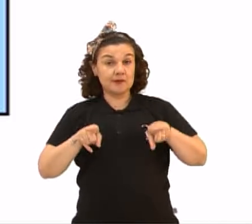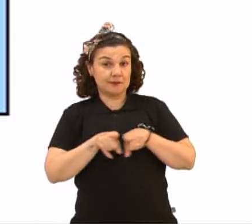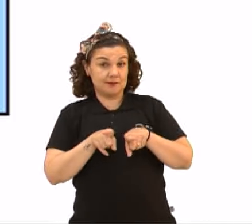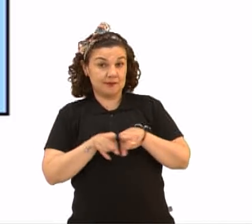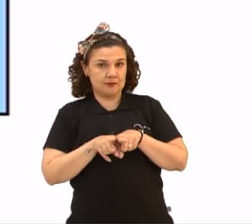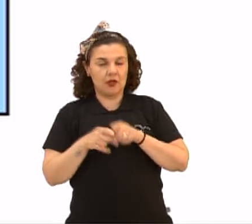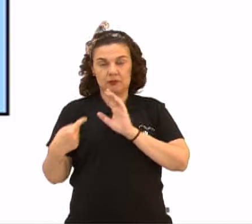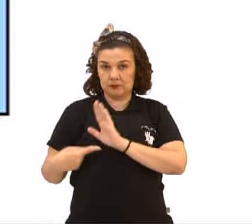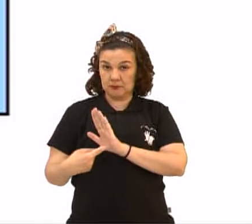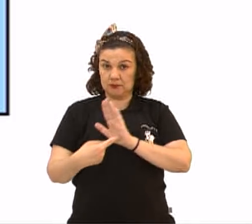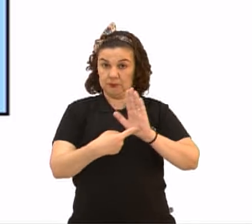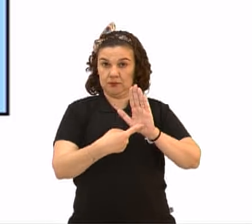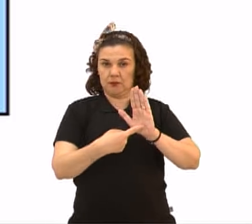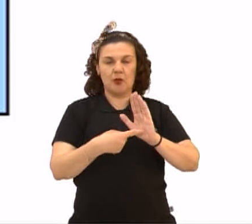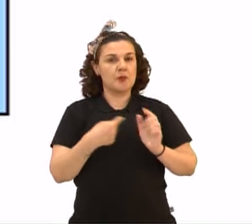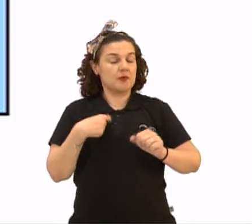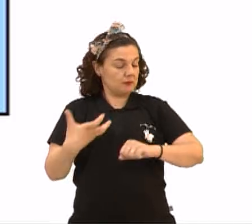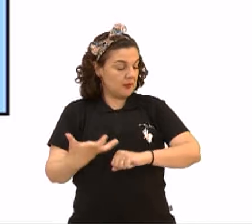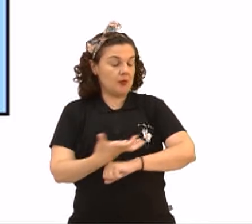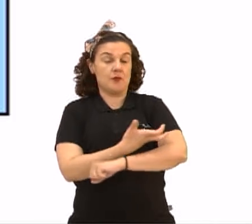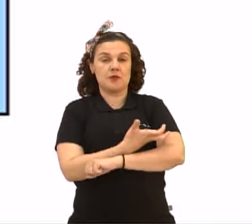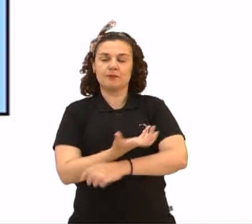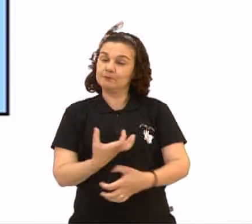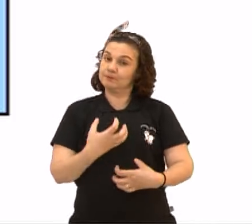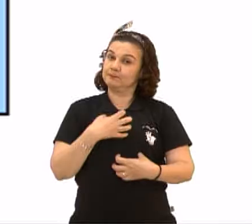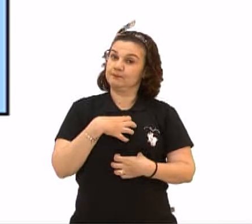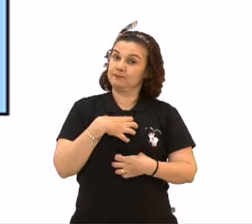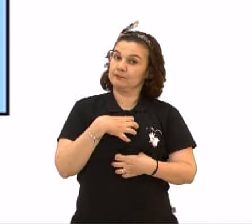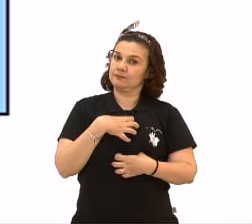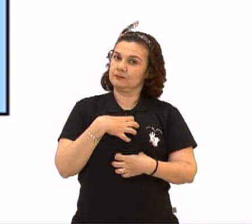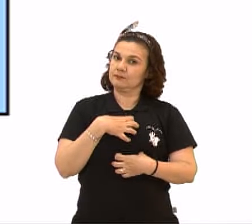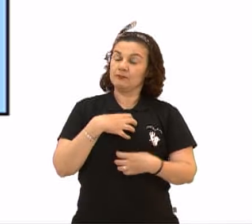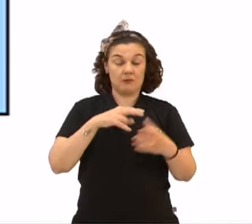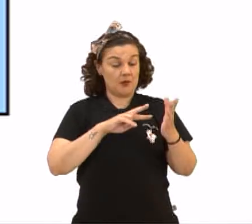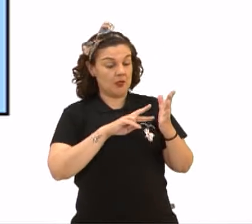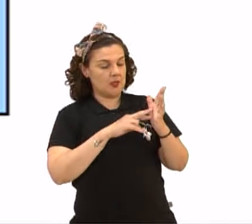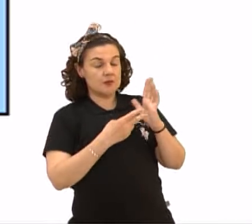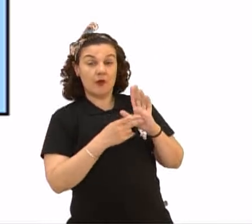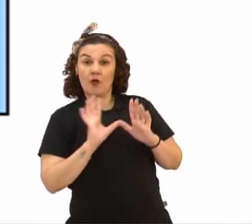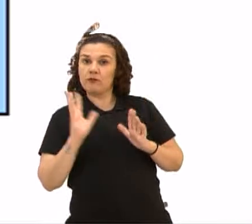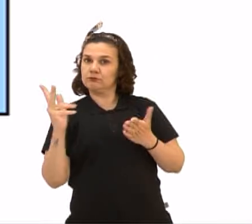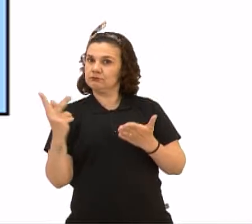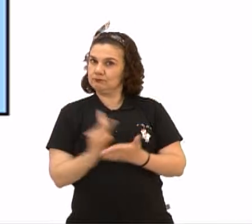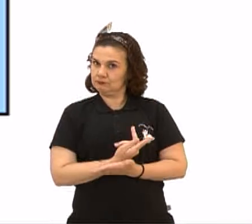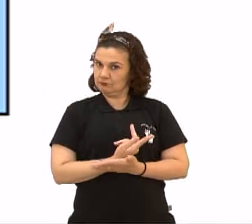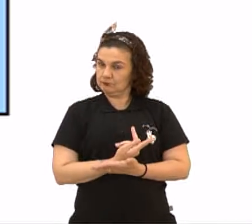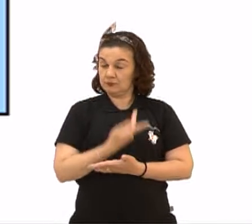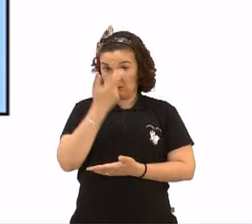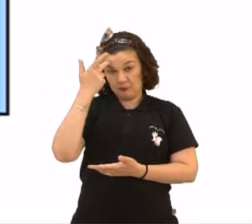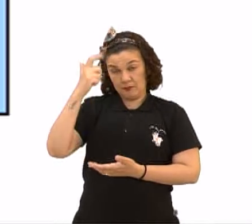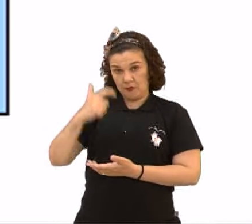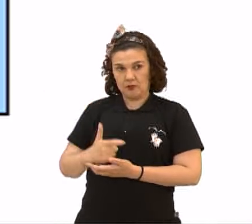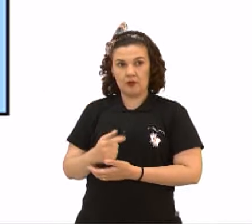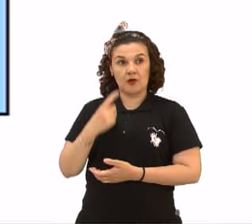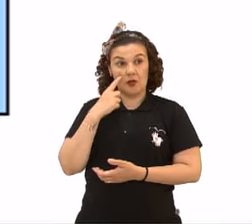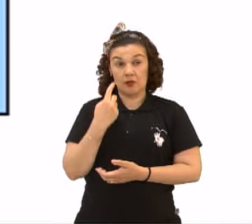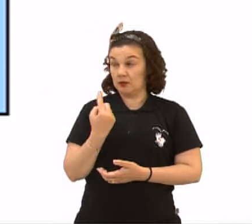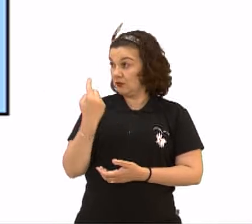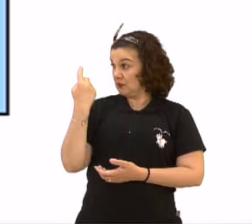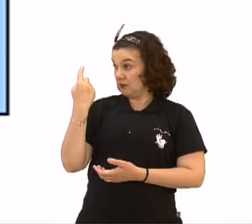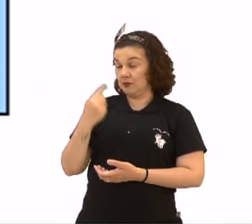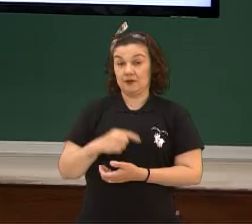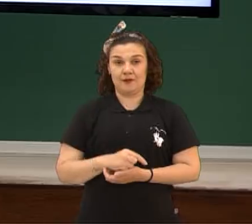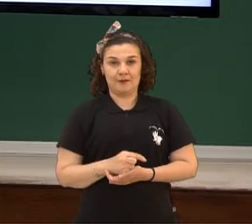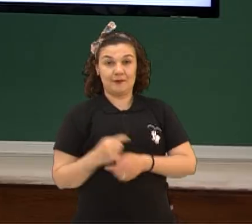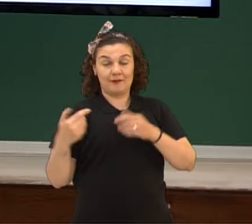são aparentes para revelar ali emoções, sentimentos, significado das ações dos personagens, né? Então como vocês podem